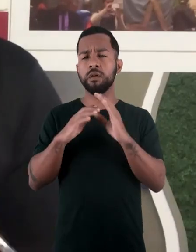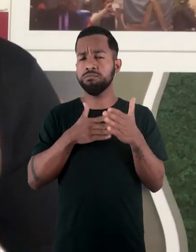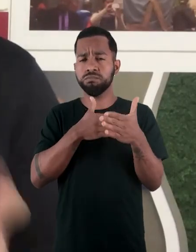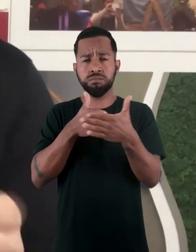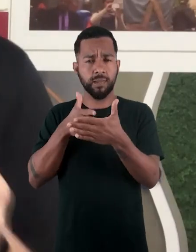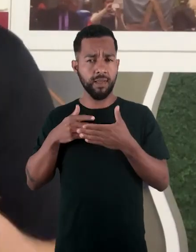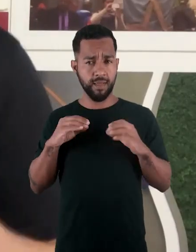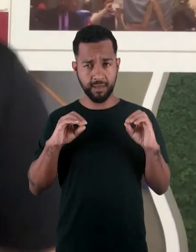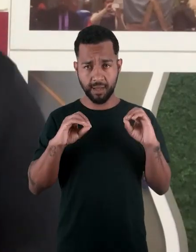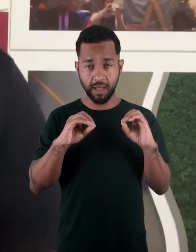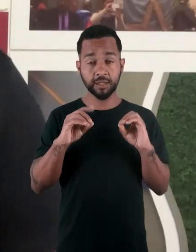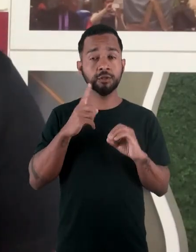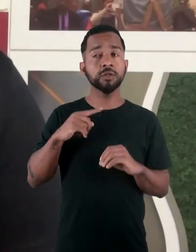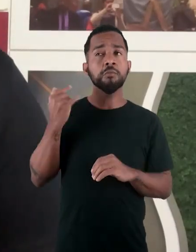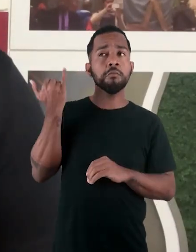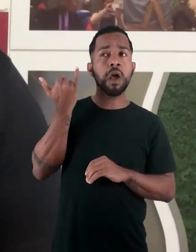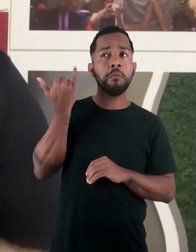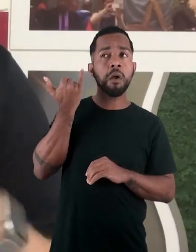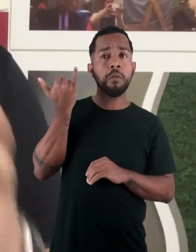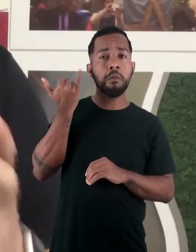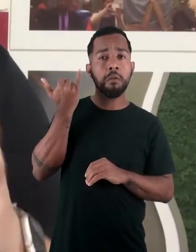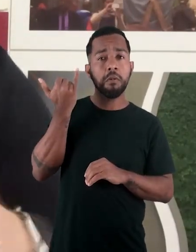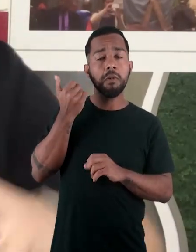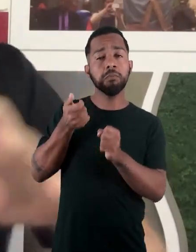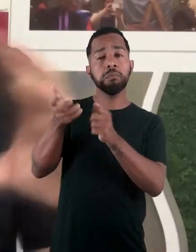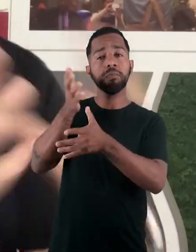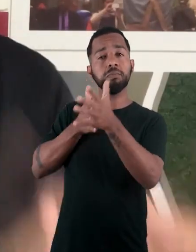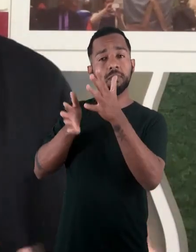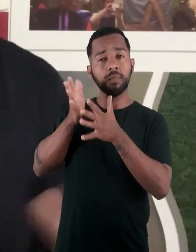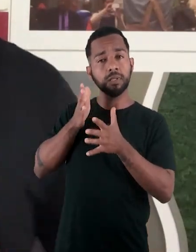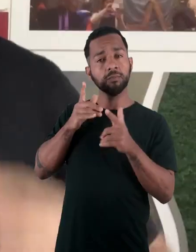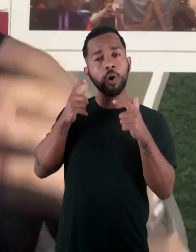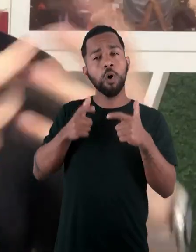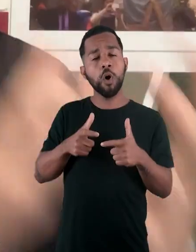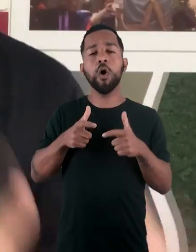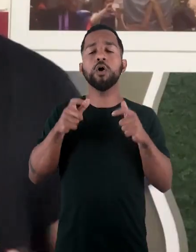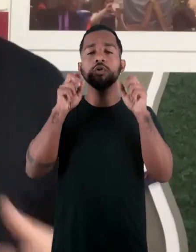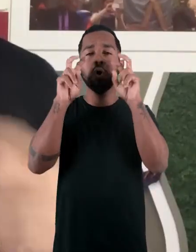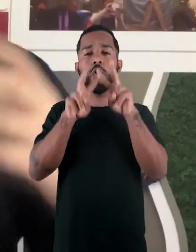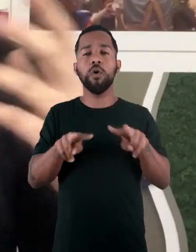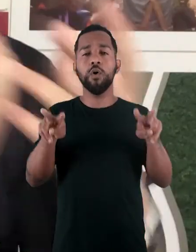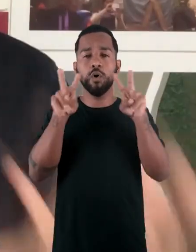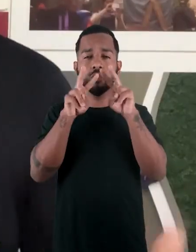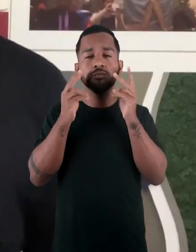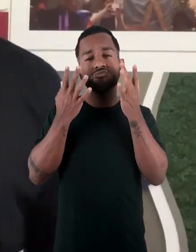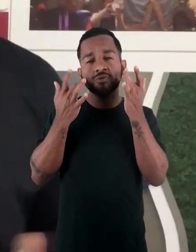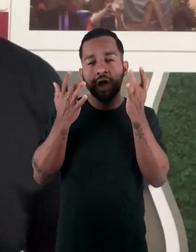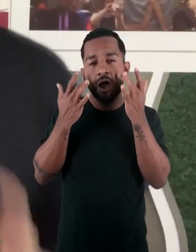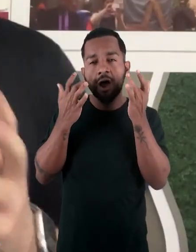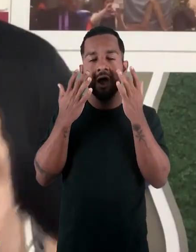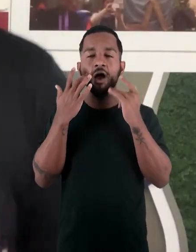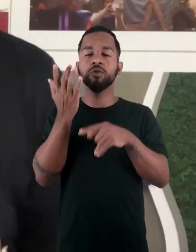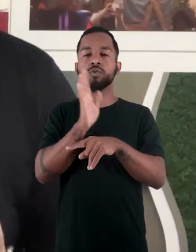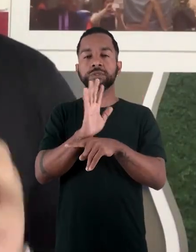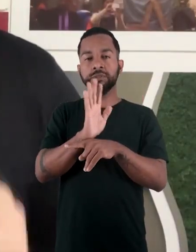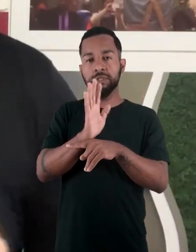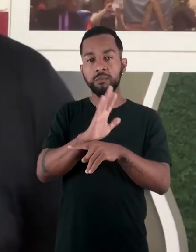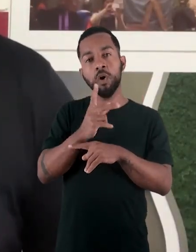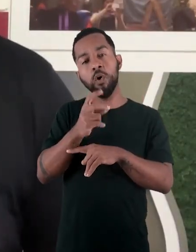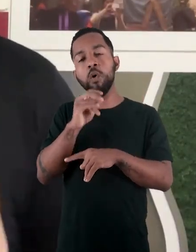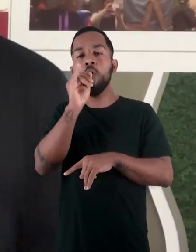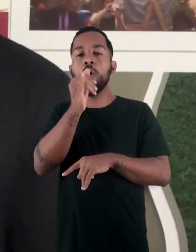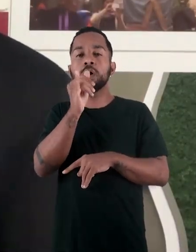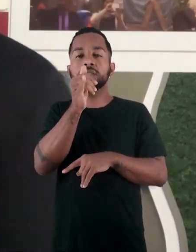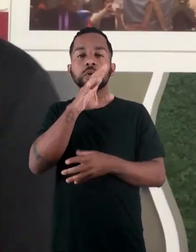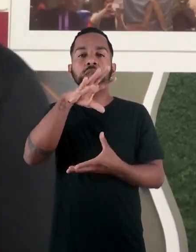Quando a gente escuta uma história contada para nós, seja ela dentro de um lugar lúdico, dentro do teatro, dentro de um cinema, enfim, ou uma contação de